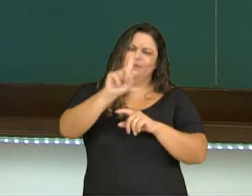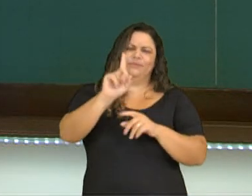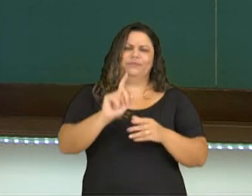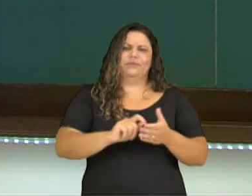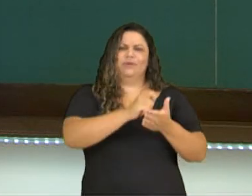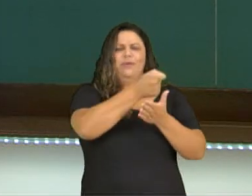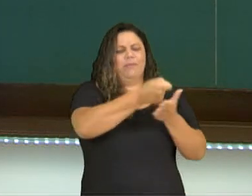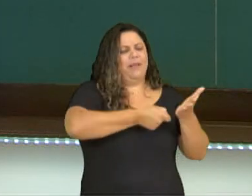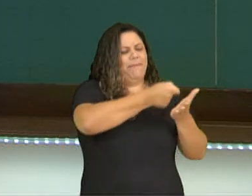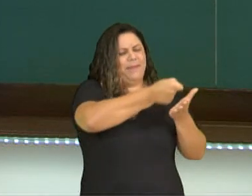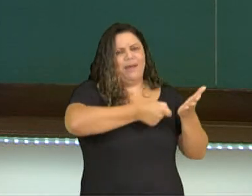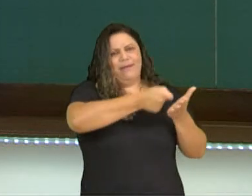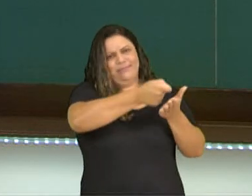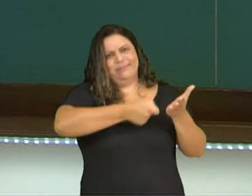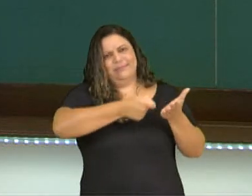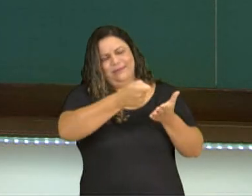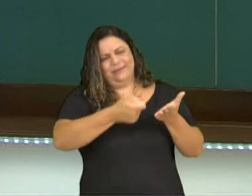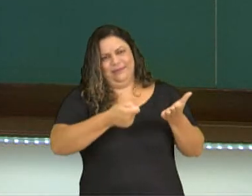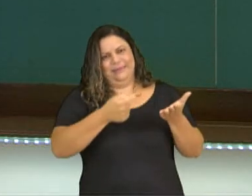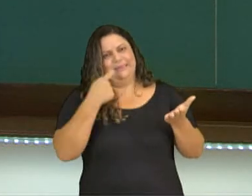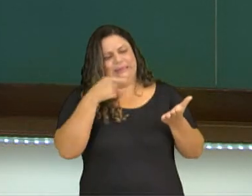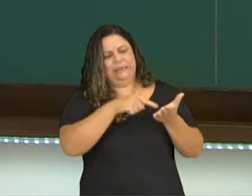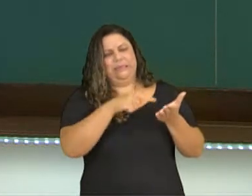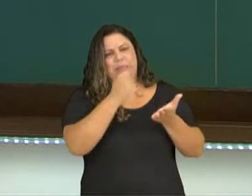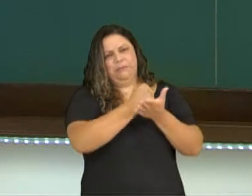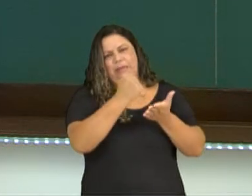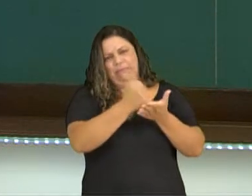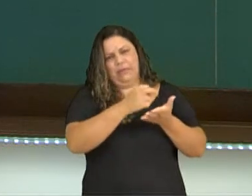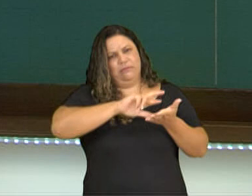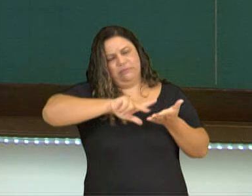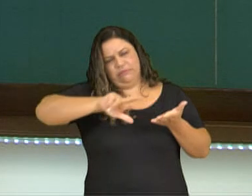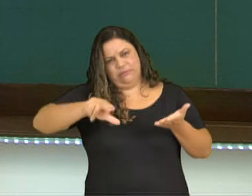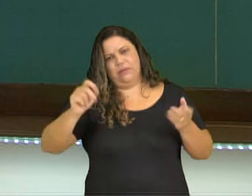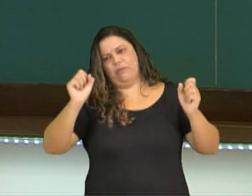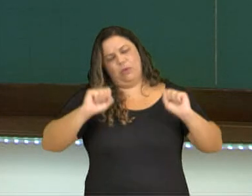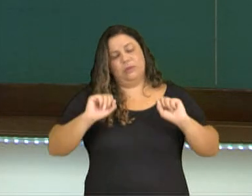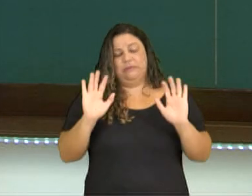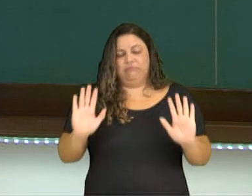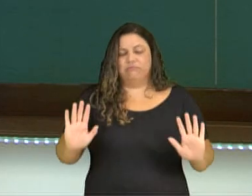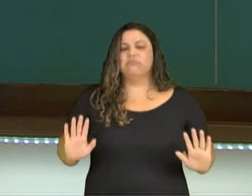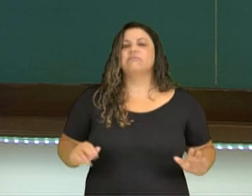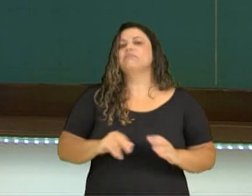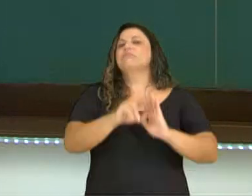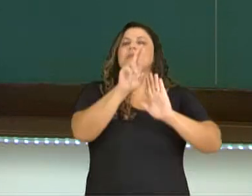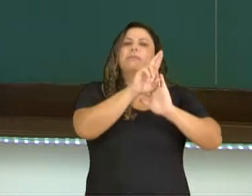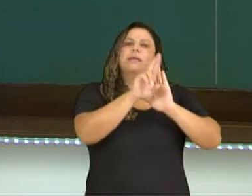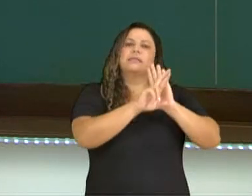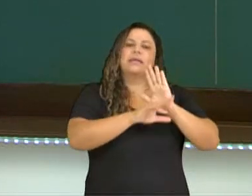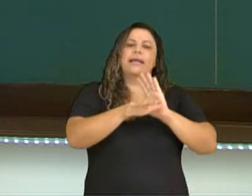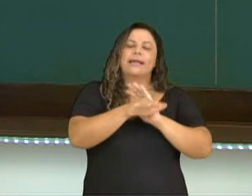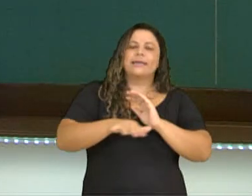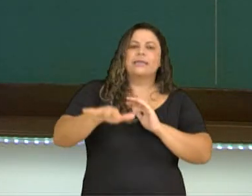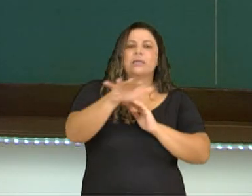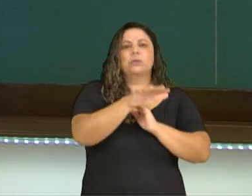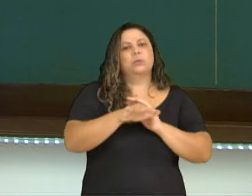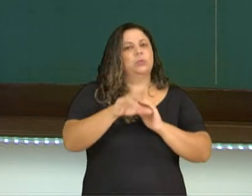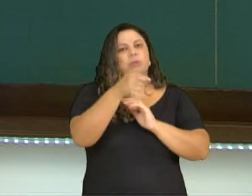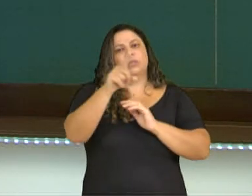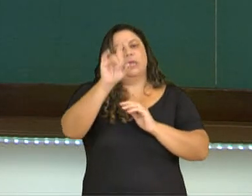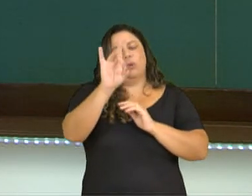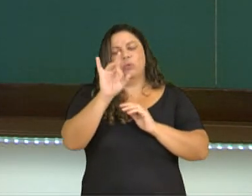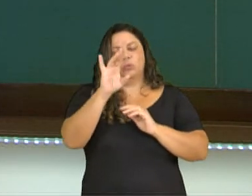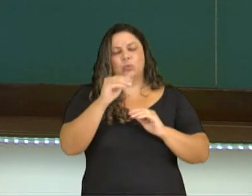fazer uma normatização no plano escrito, pode ser que façam, né? Mas via de regra, no geral, não. No geral, só